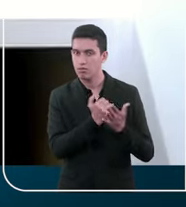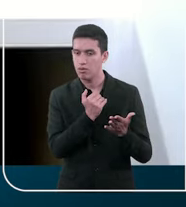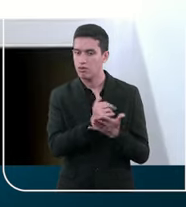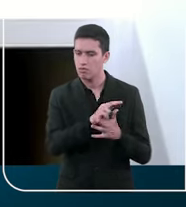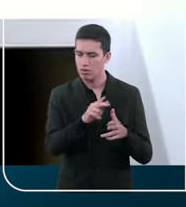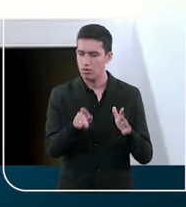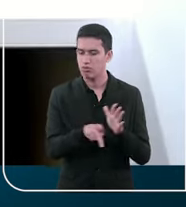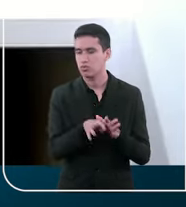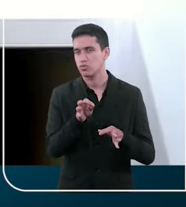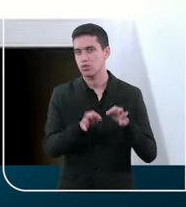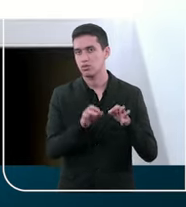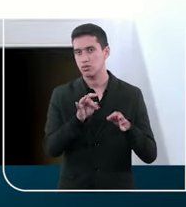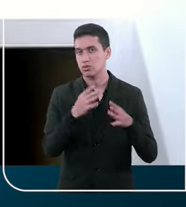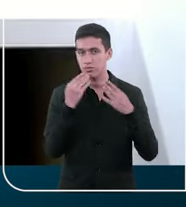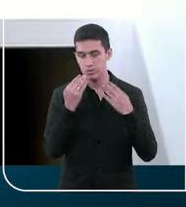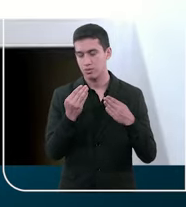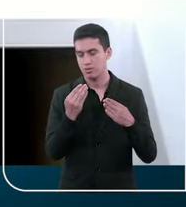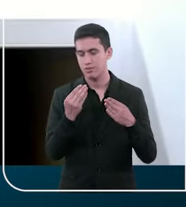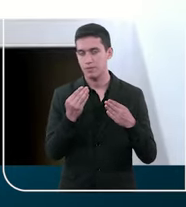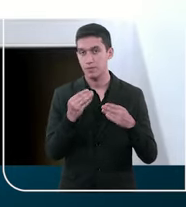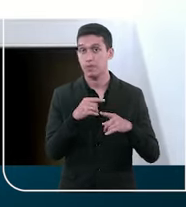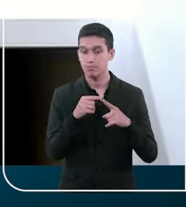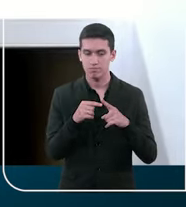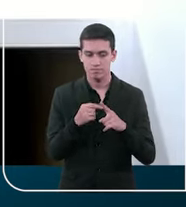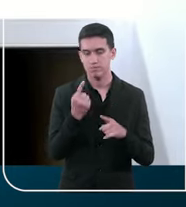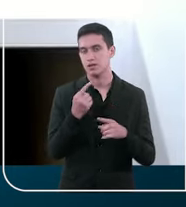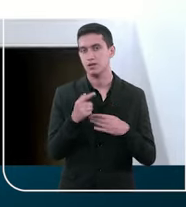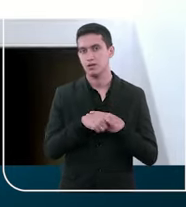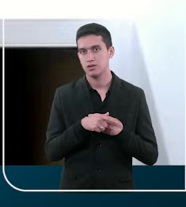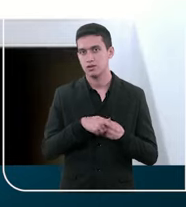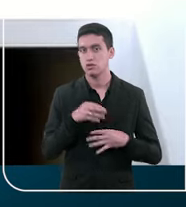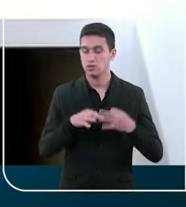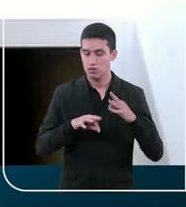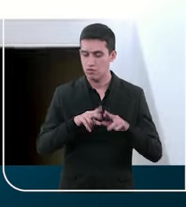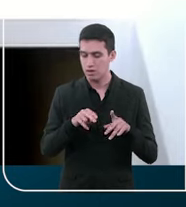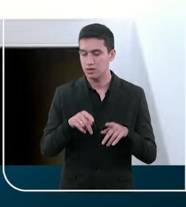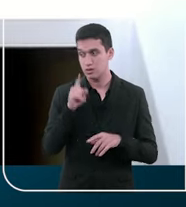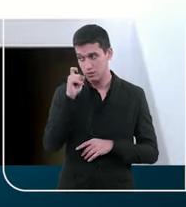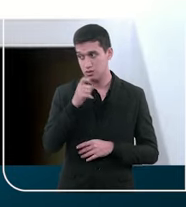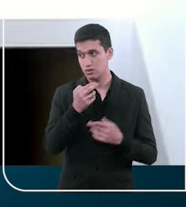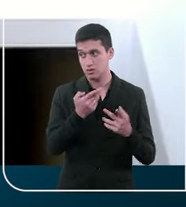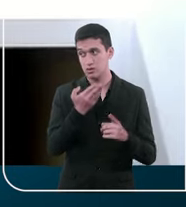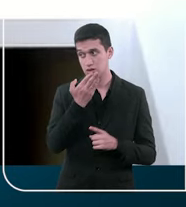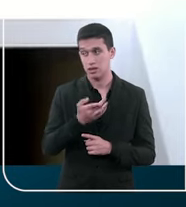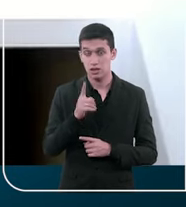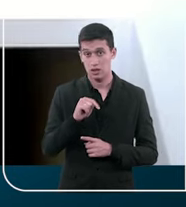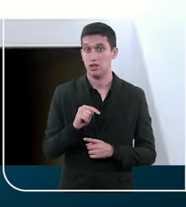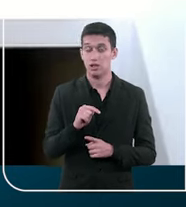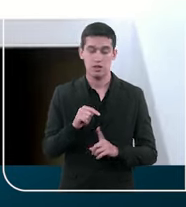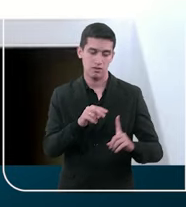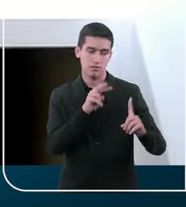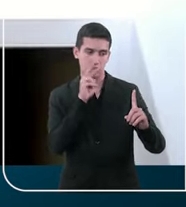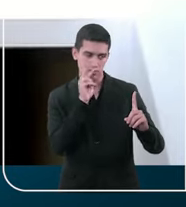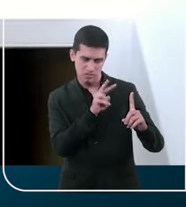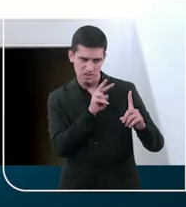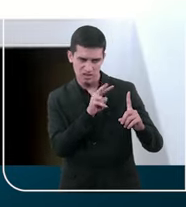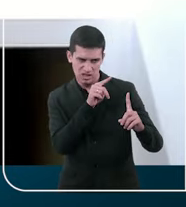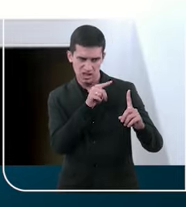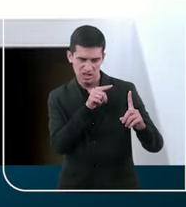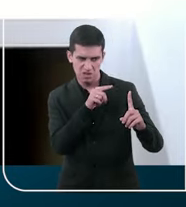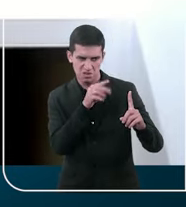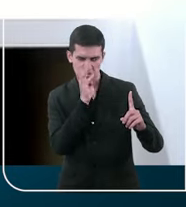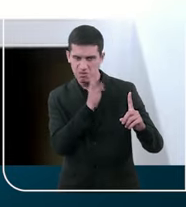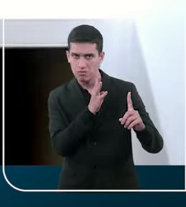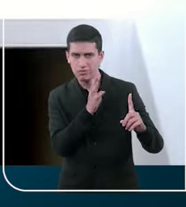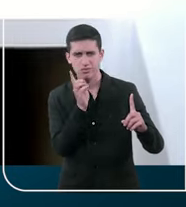mais elementos do que simplesmente o julgamento dos fatos. E eu acho que a primeira tarefa em julgamentos complexos como esse é realmente humanizar o